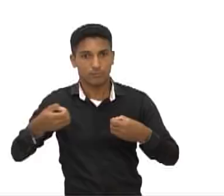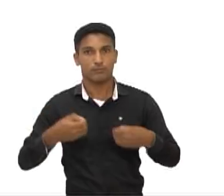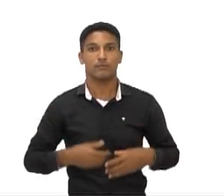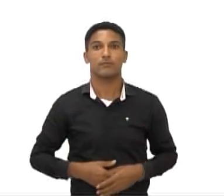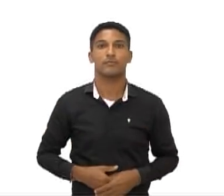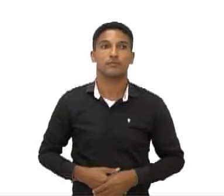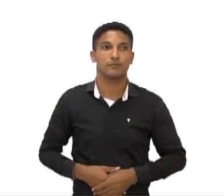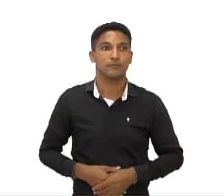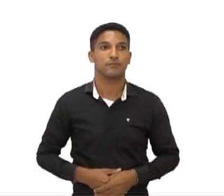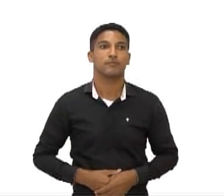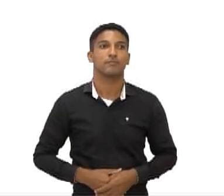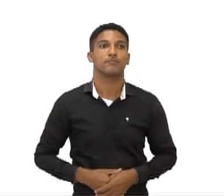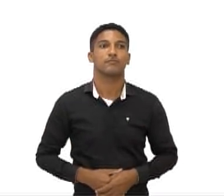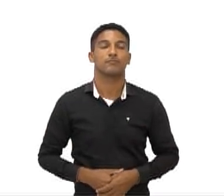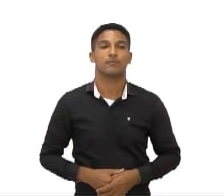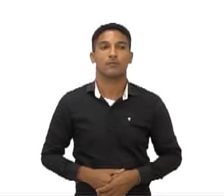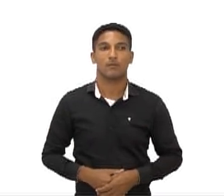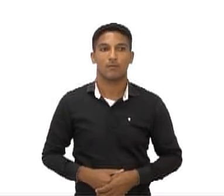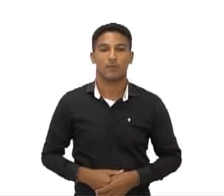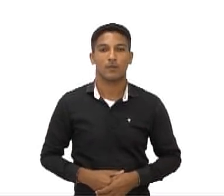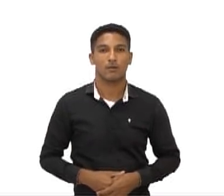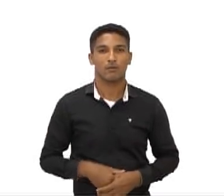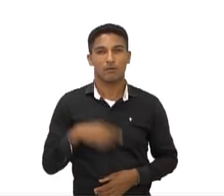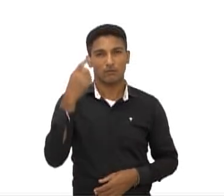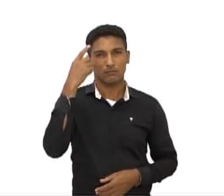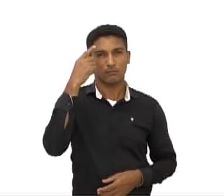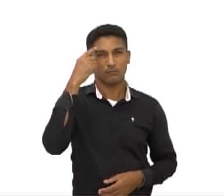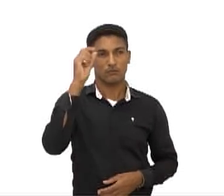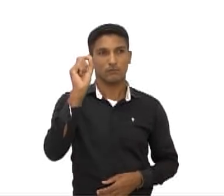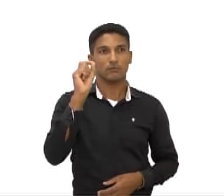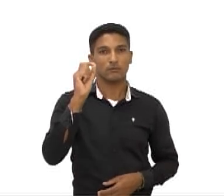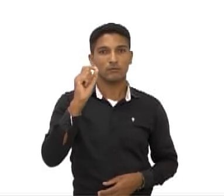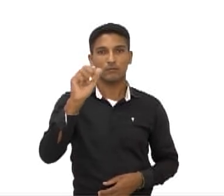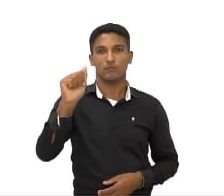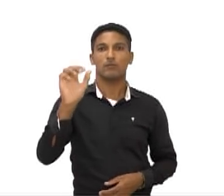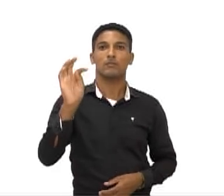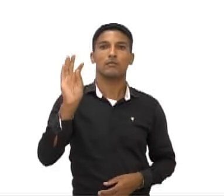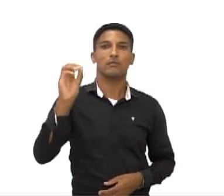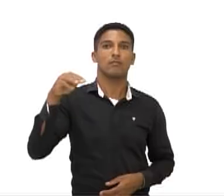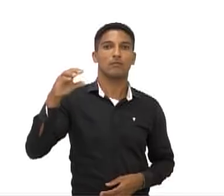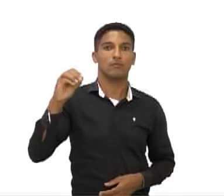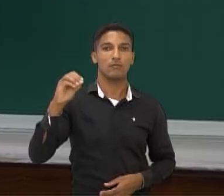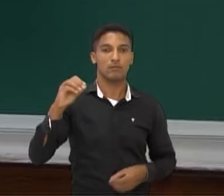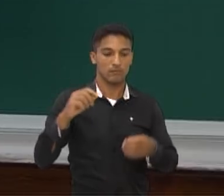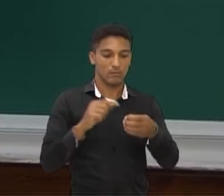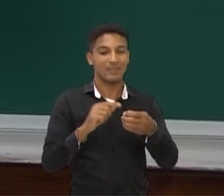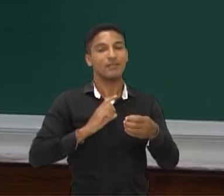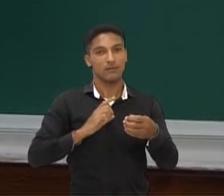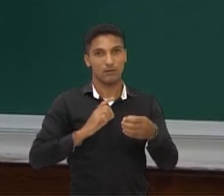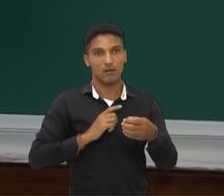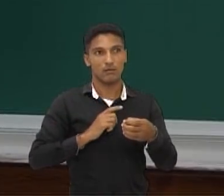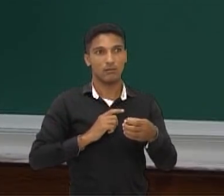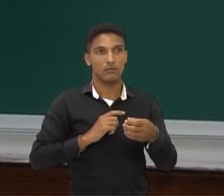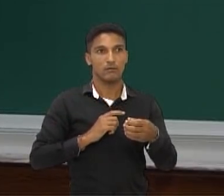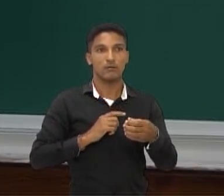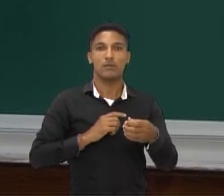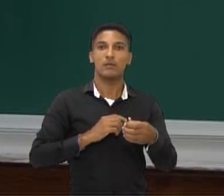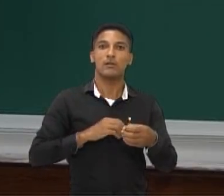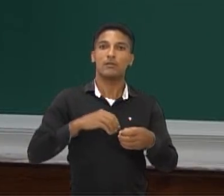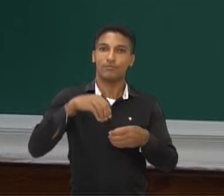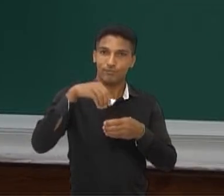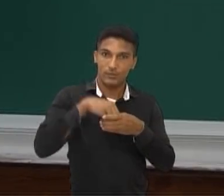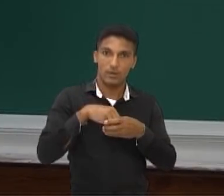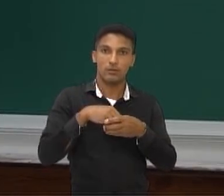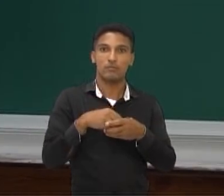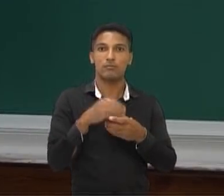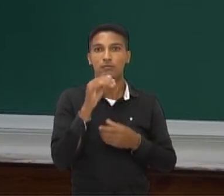olha, o átomo ele é você pode pensar numa grande partícula positiva e grudado